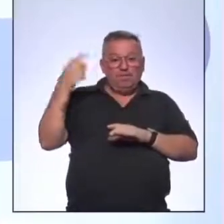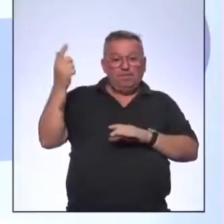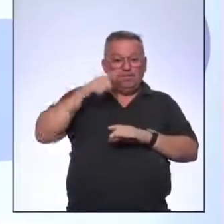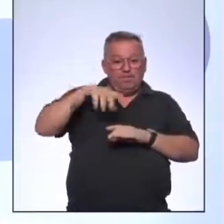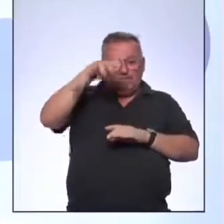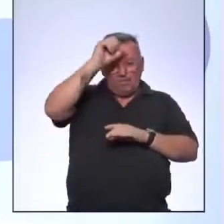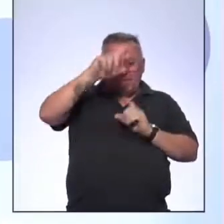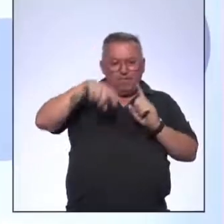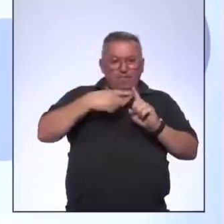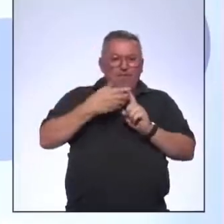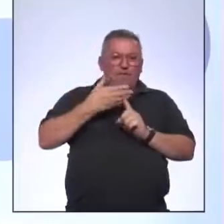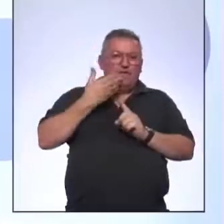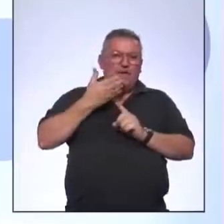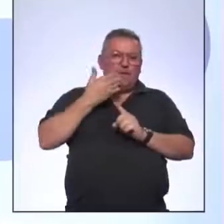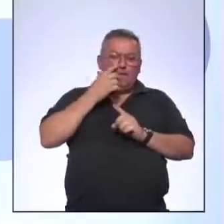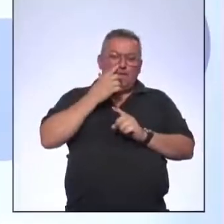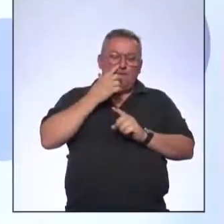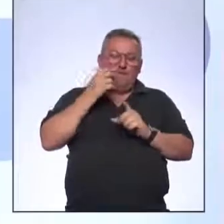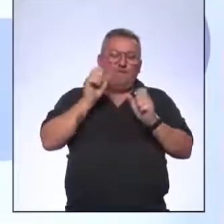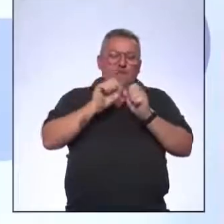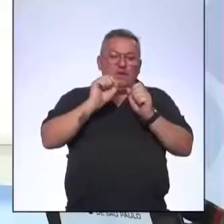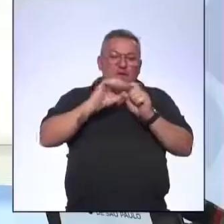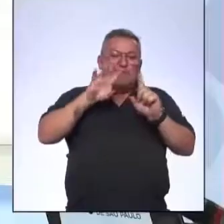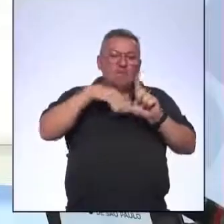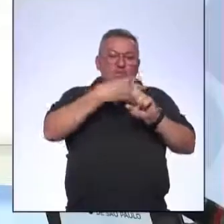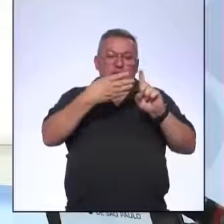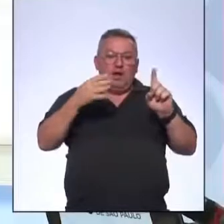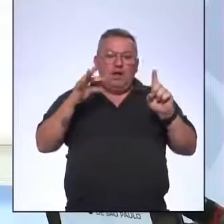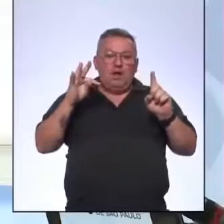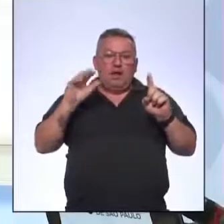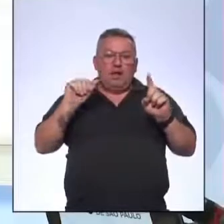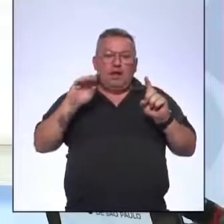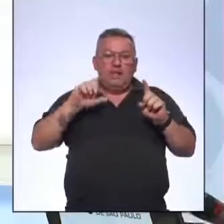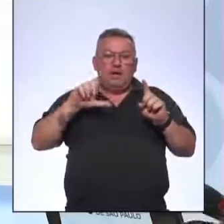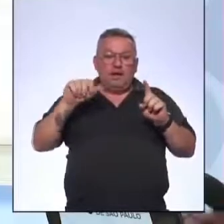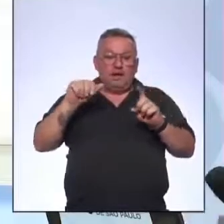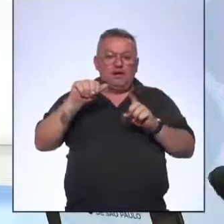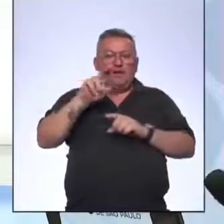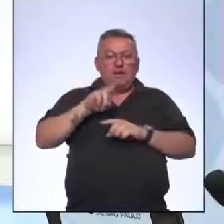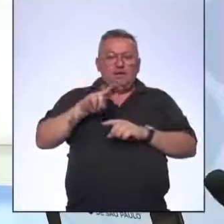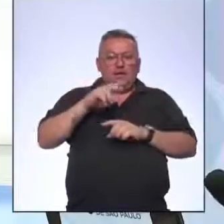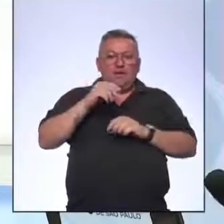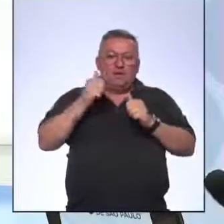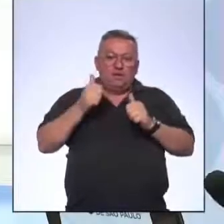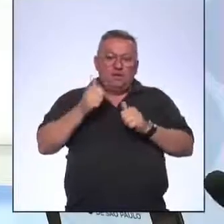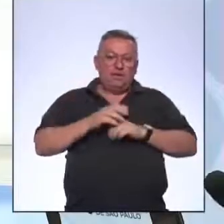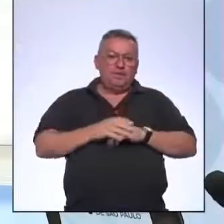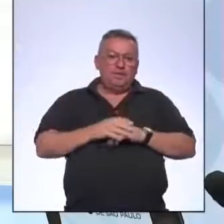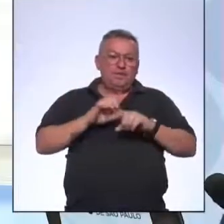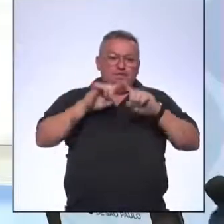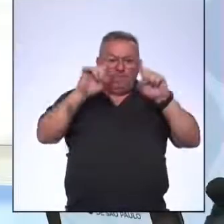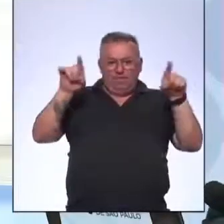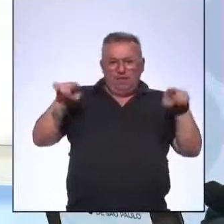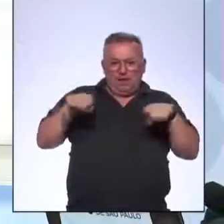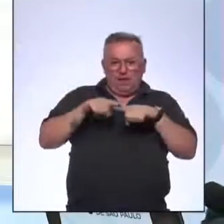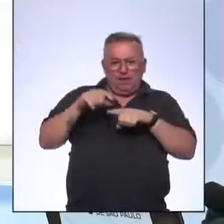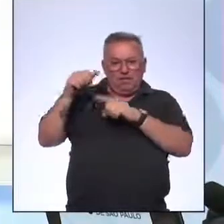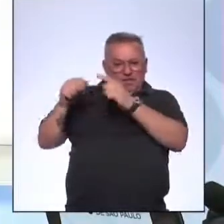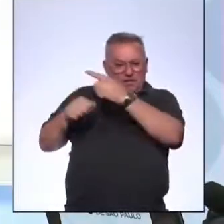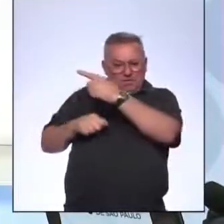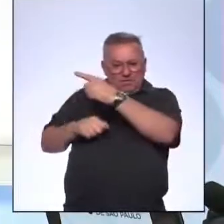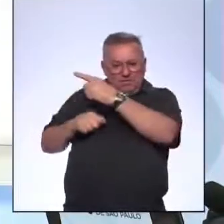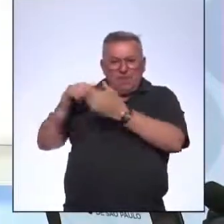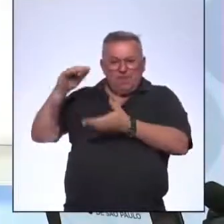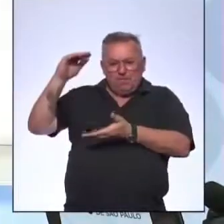pelo menos eu aprendi mais fácil montando a tabela Eu também e na verdade ainda uso isso tudo bem com aqui nós é curto mas a ideia da